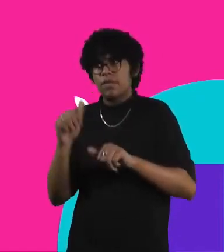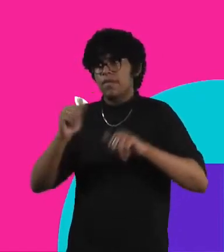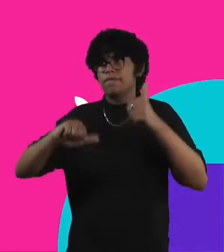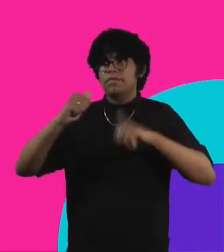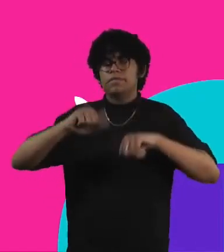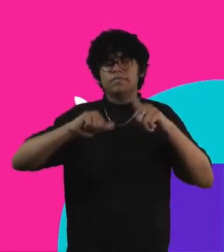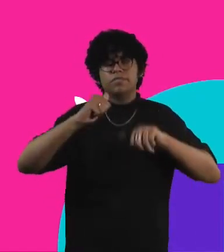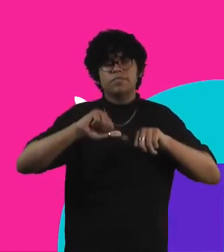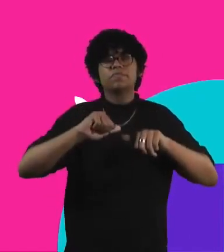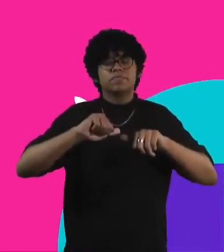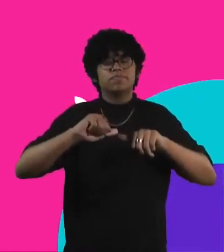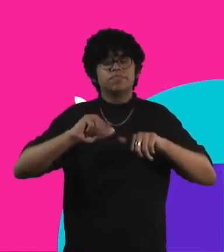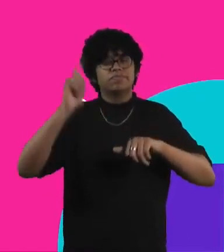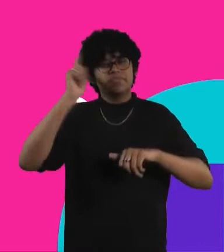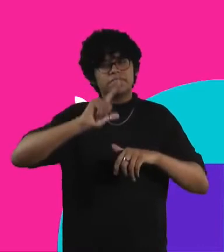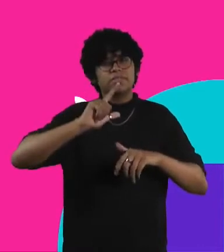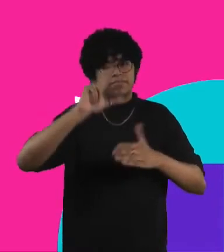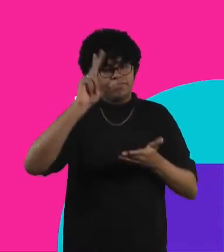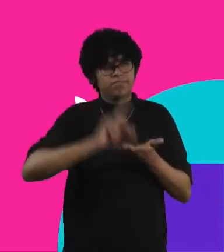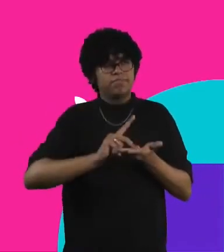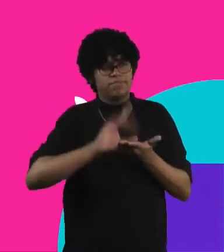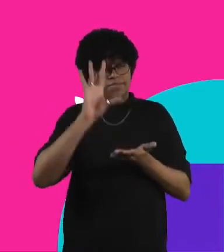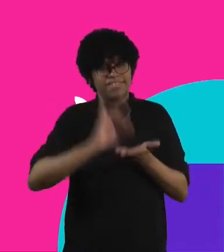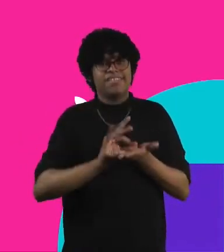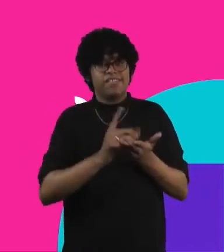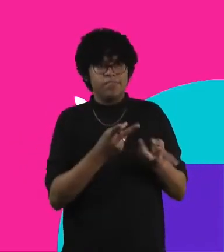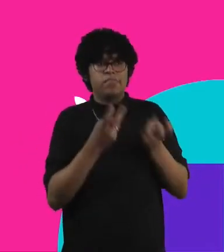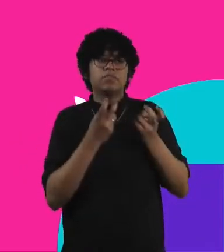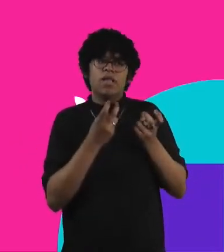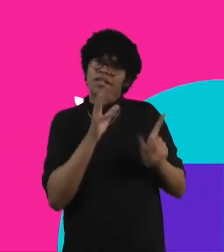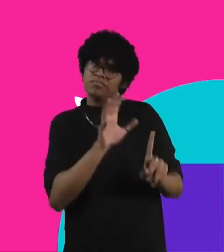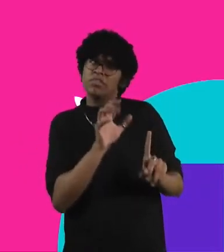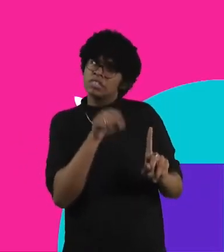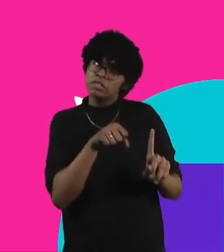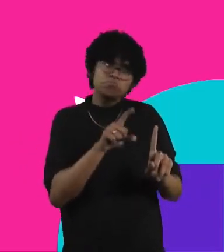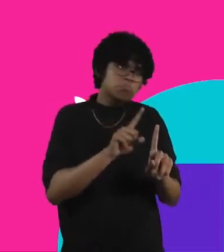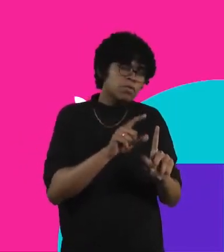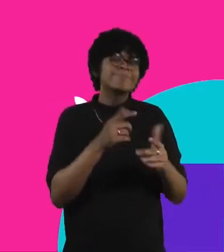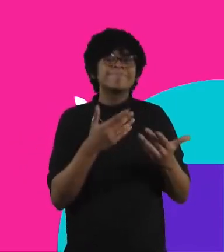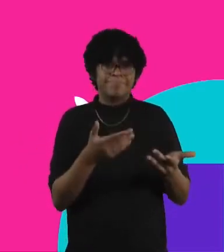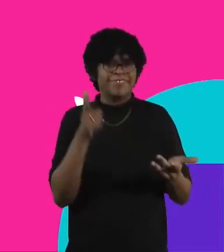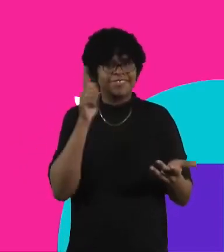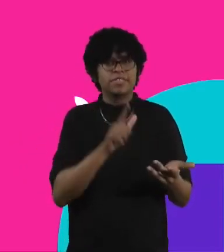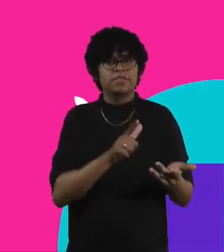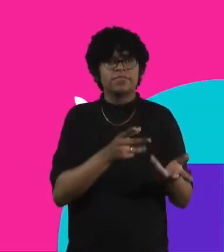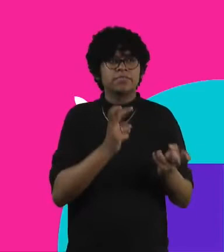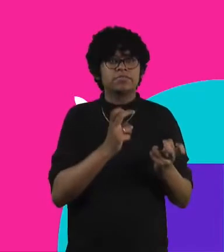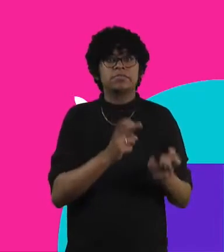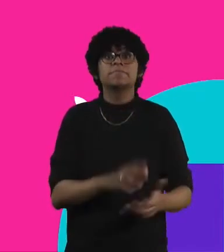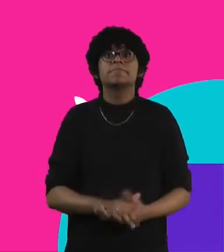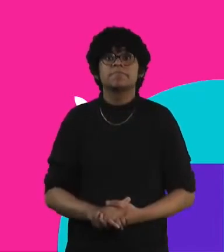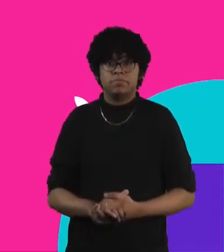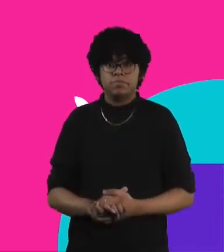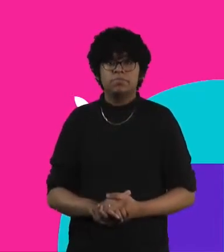e aí sim identificar no final se de fato a gente está gerando impacto ou não. Assim, o que a gente pretende,